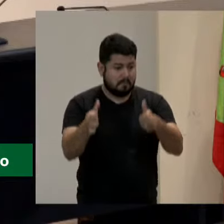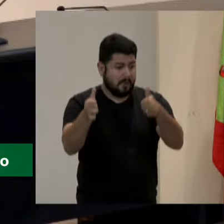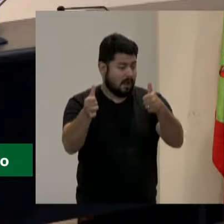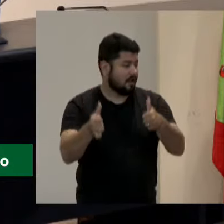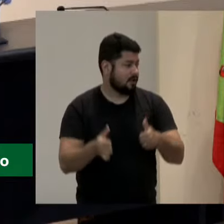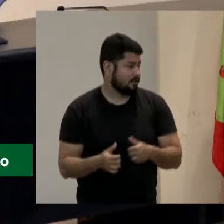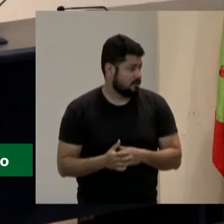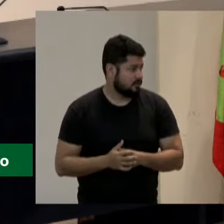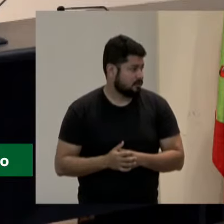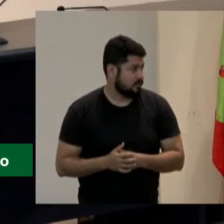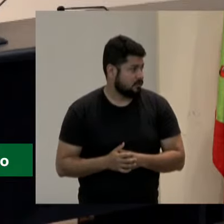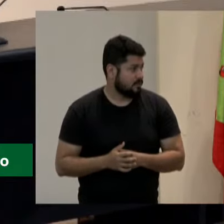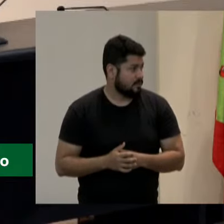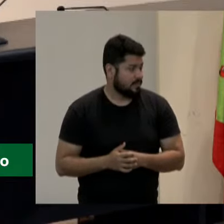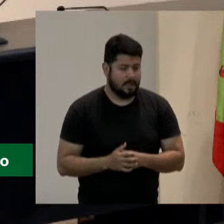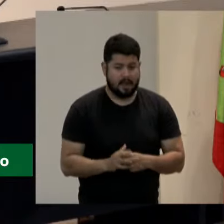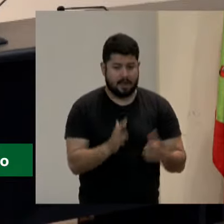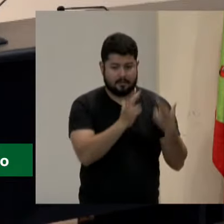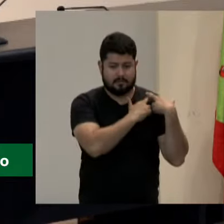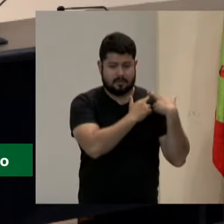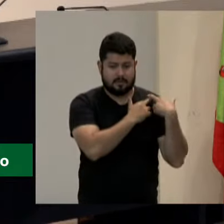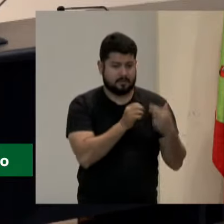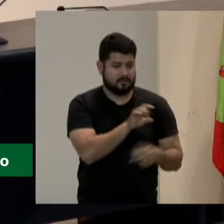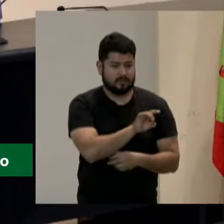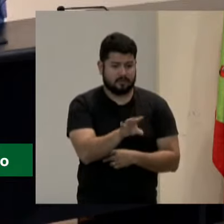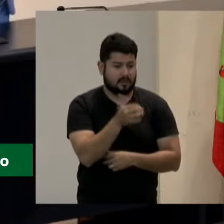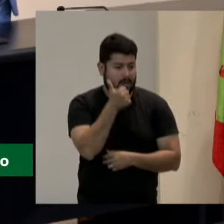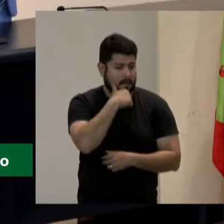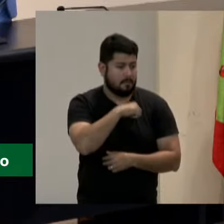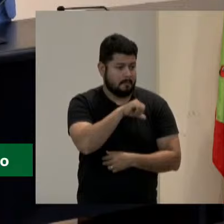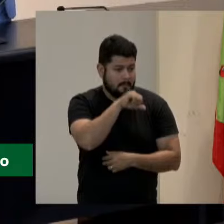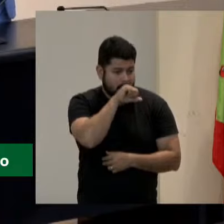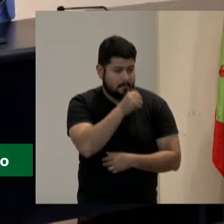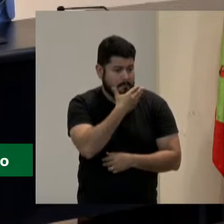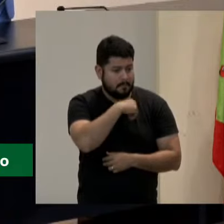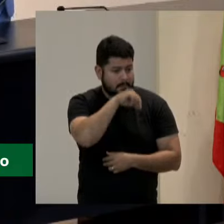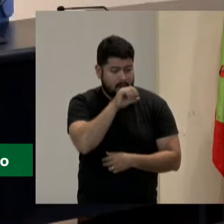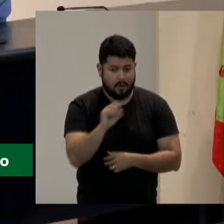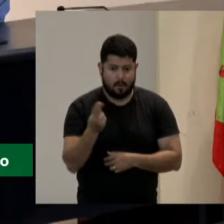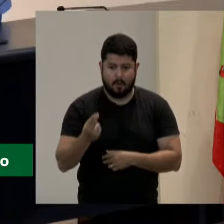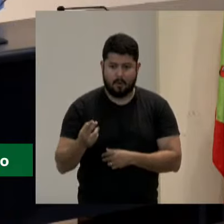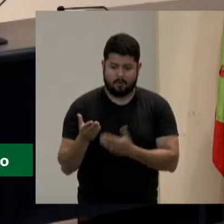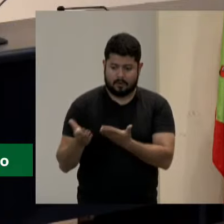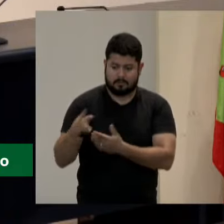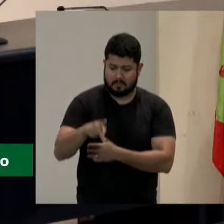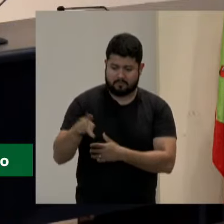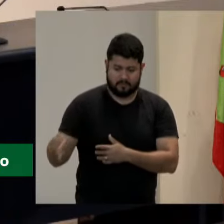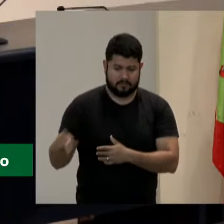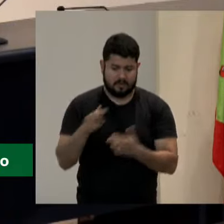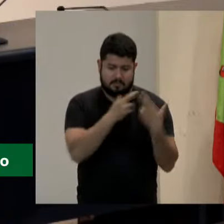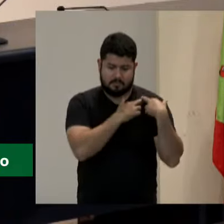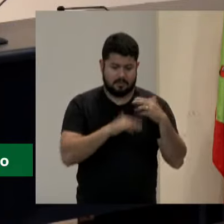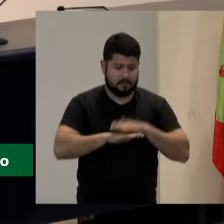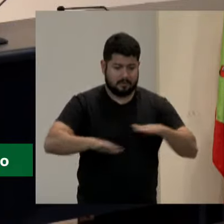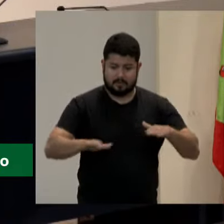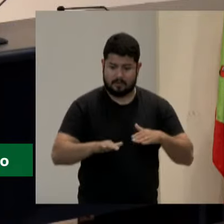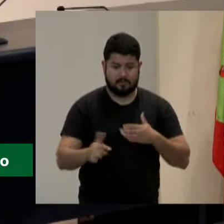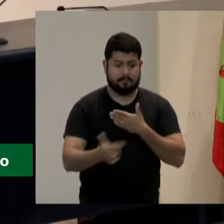colocar responsabilidade só nos pais, não dá para jogar responsabilidade só para cima dos professores. É um trabalho de